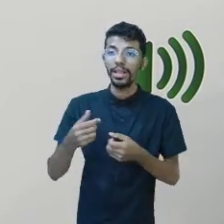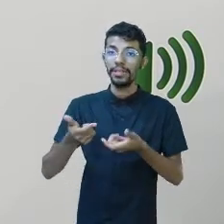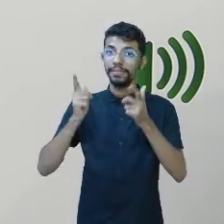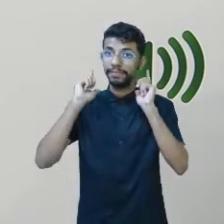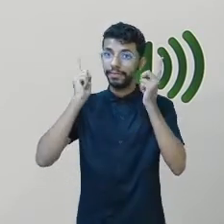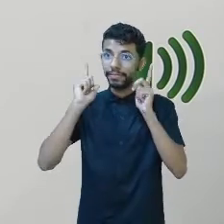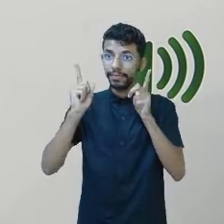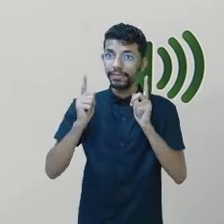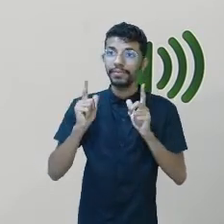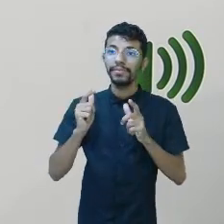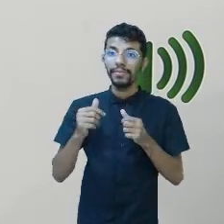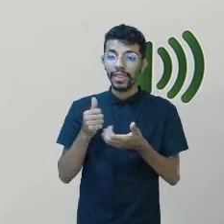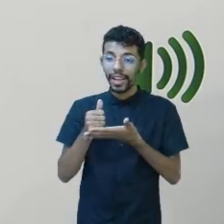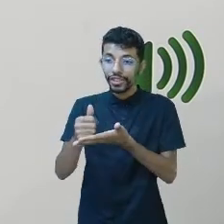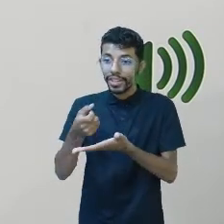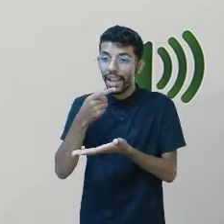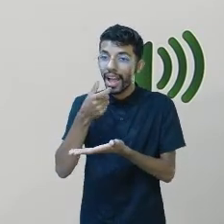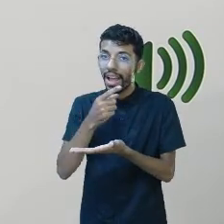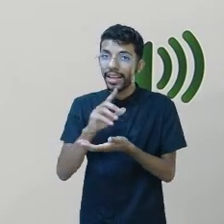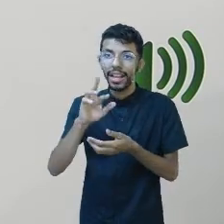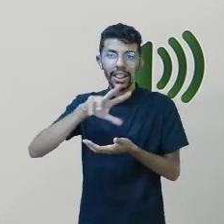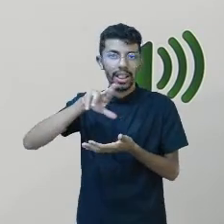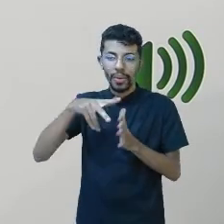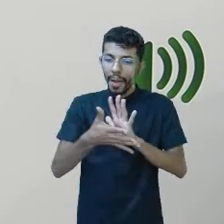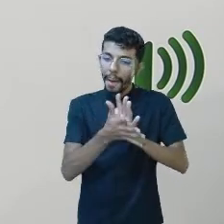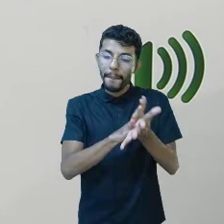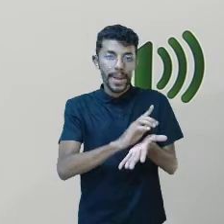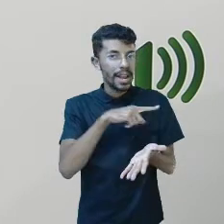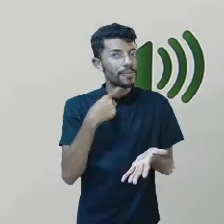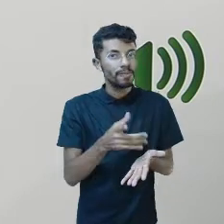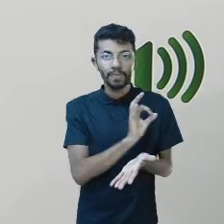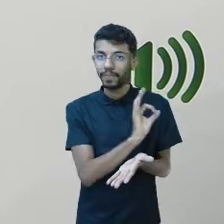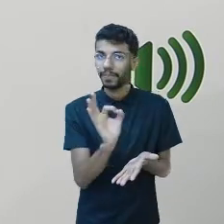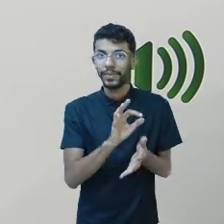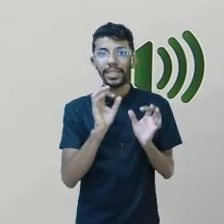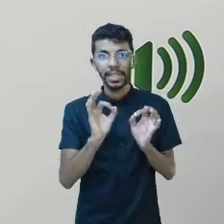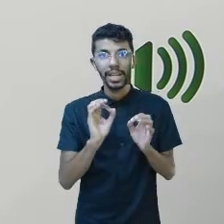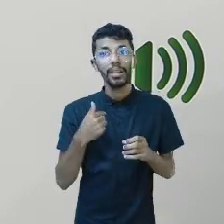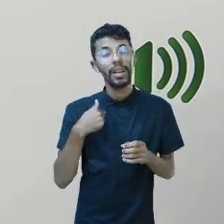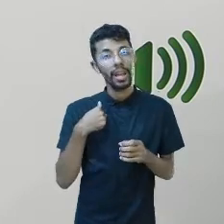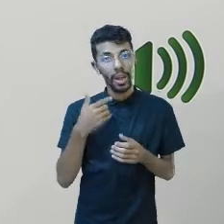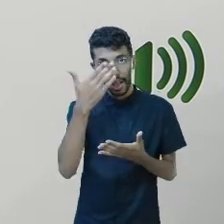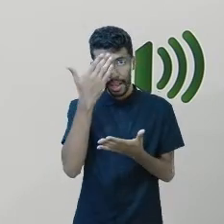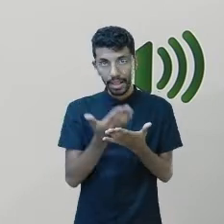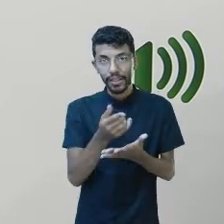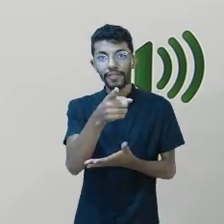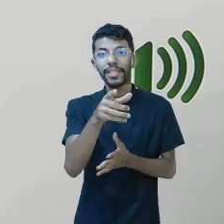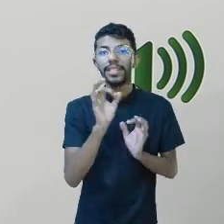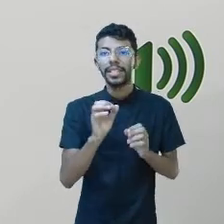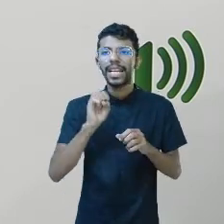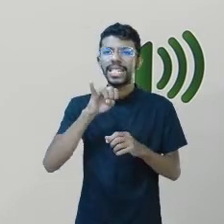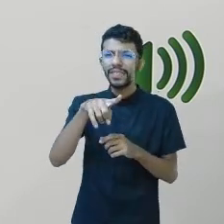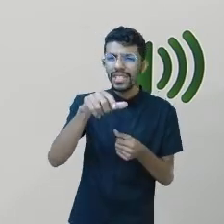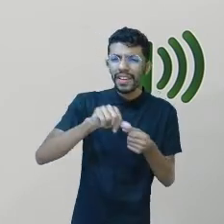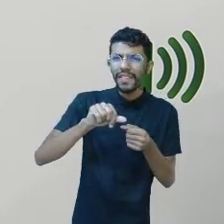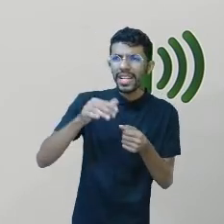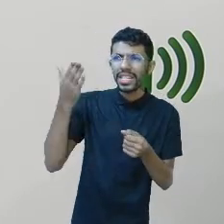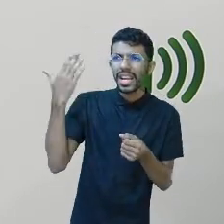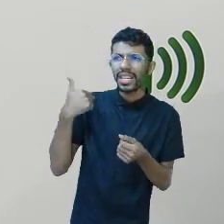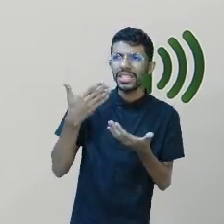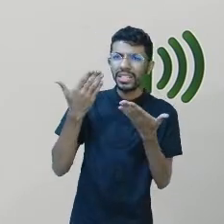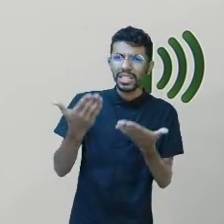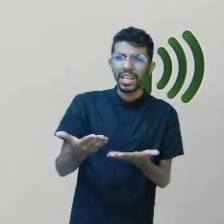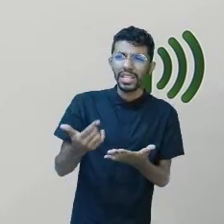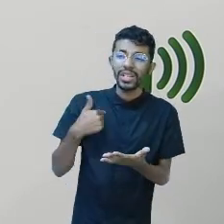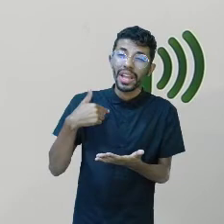sorrir. Não é para humilhar ninguém, tá certo? Eu conto com vocês. Se você fazia isso, eu acredito que você fazia